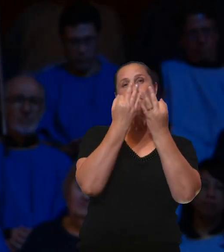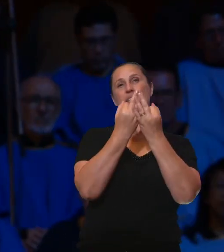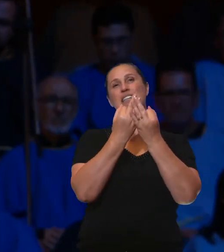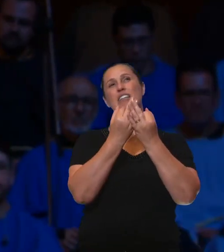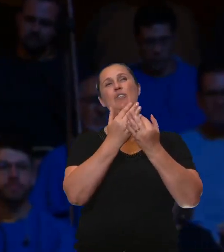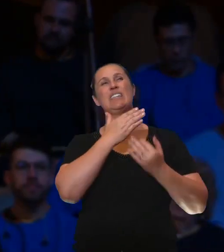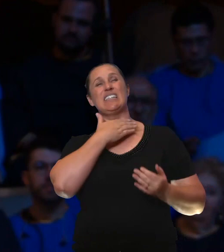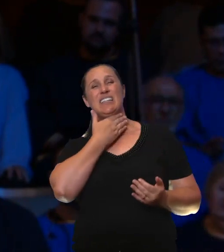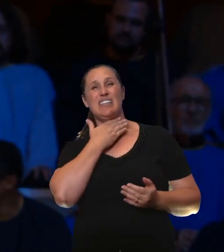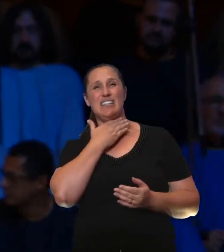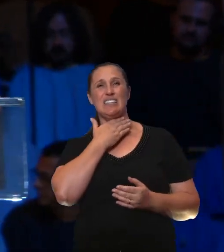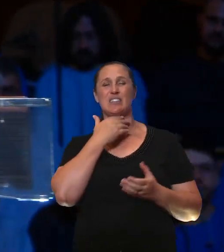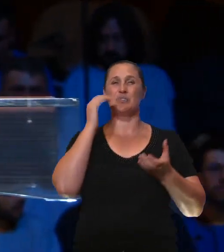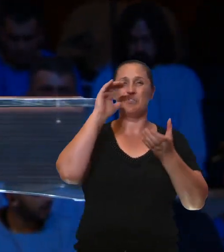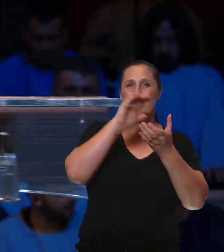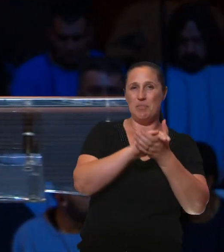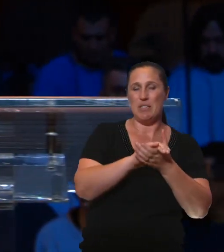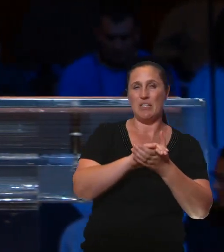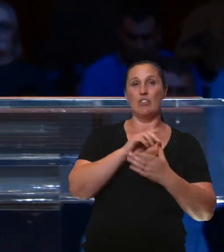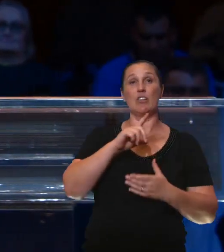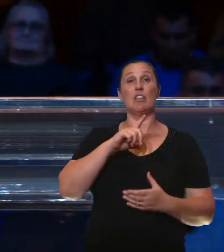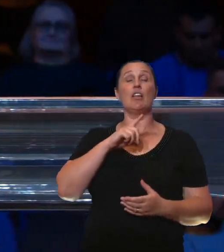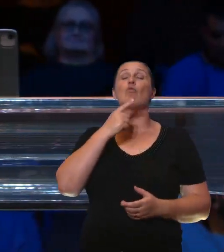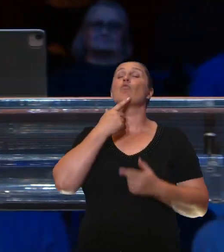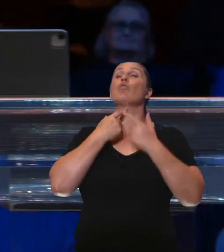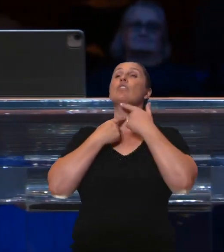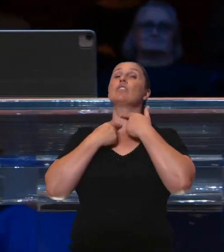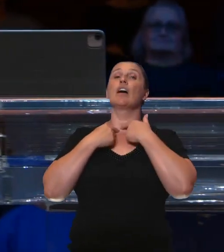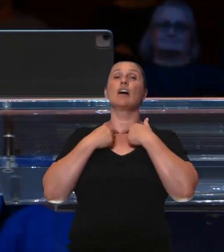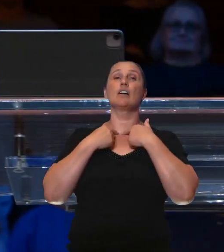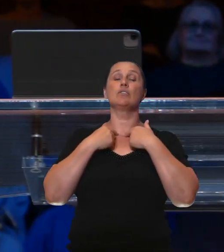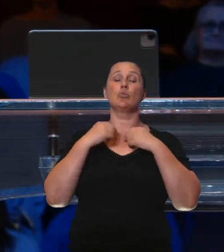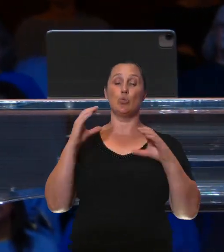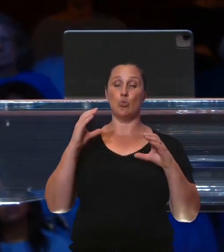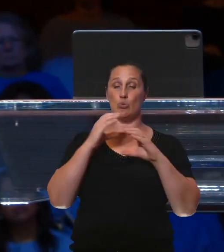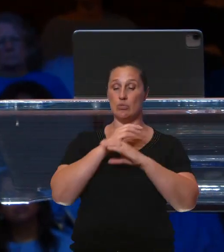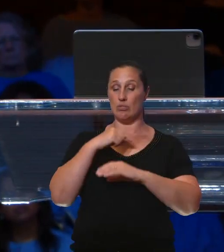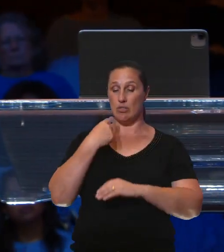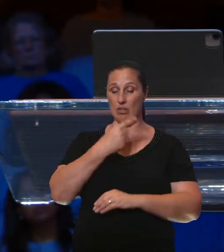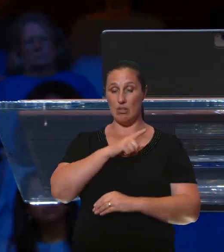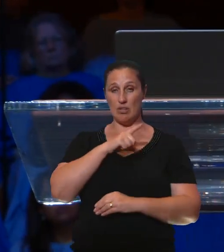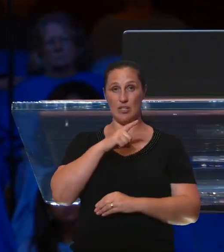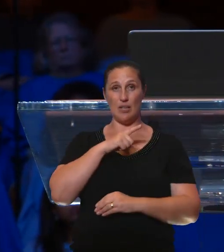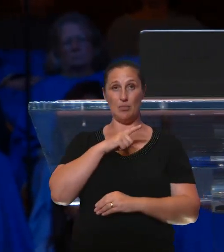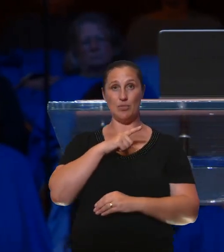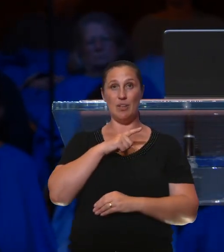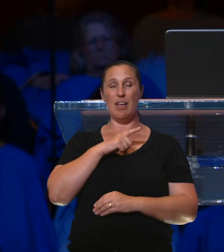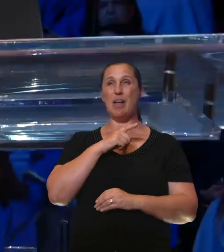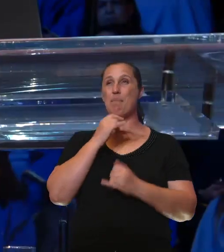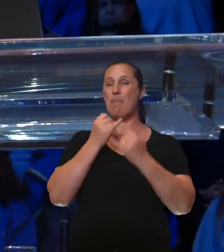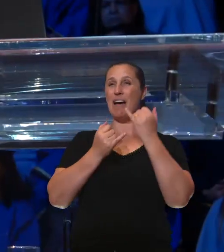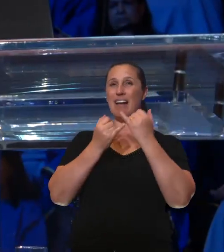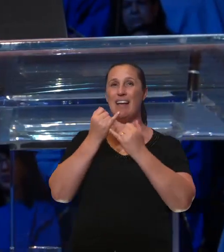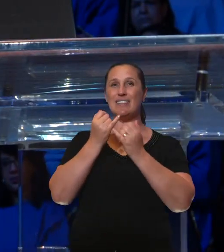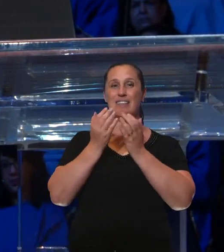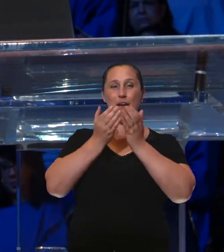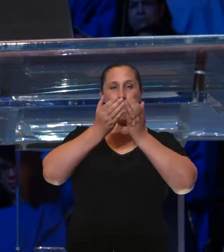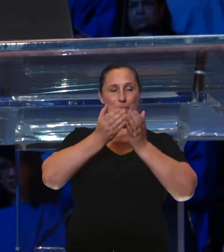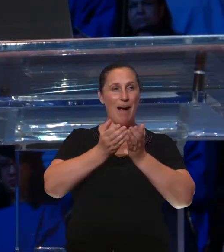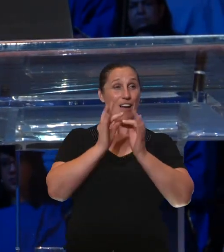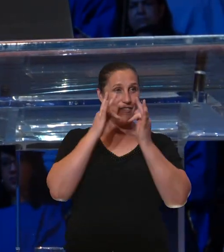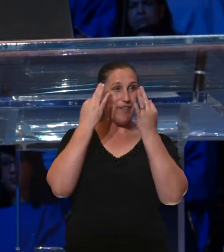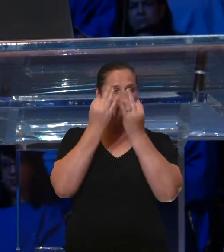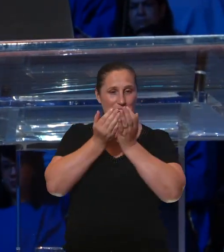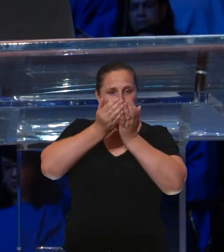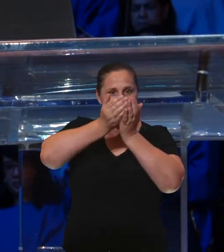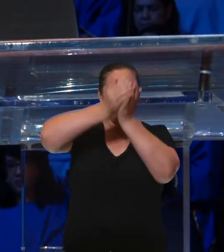conjugais, que a vontade, que a conclusão que temos é que o barco da nossa família está pronto